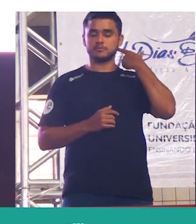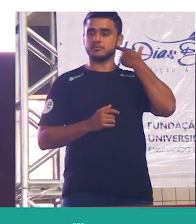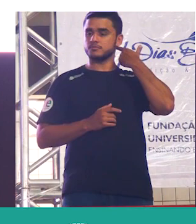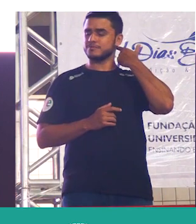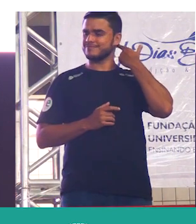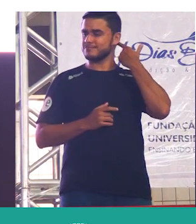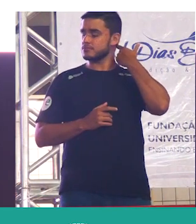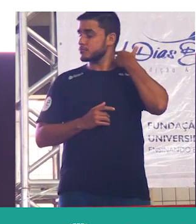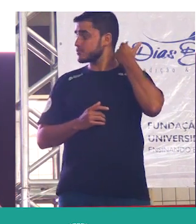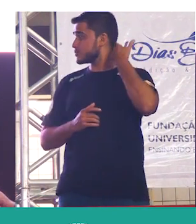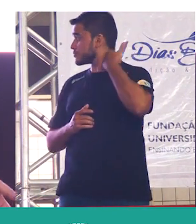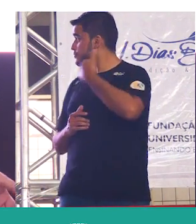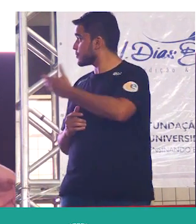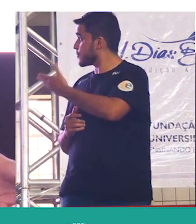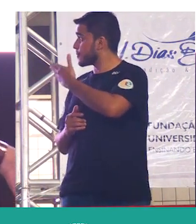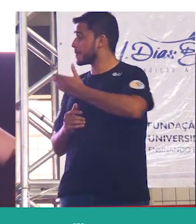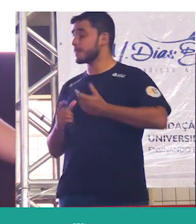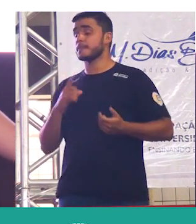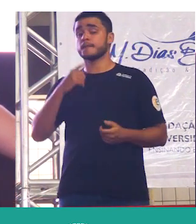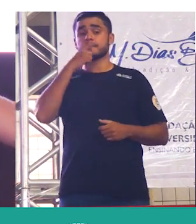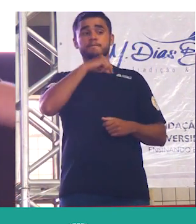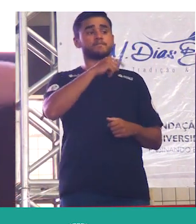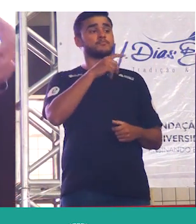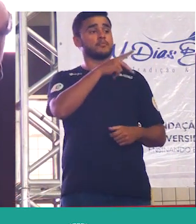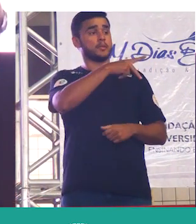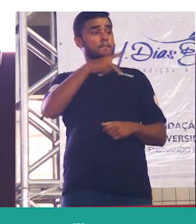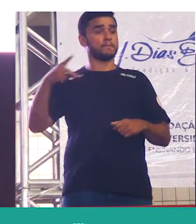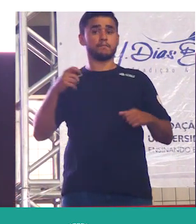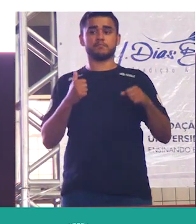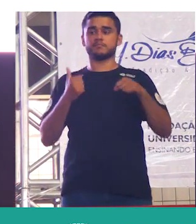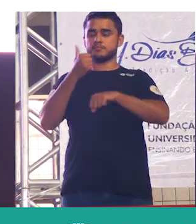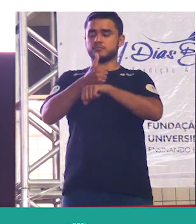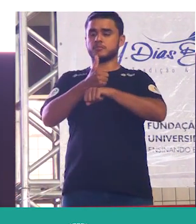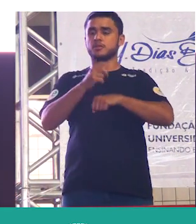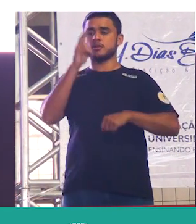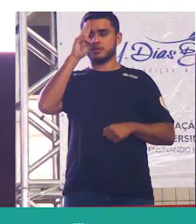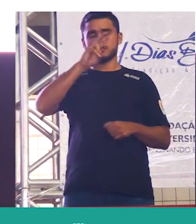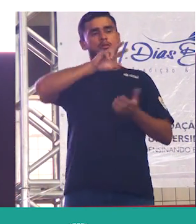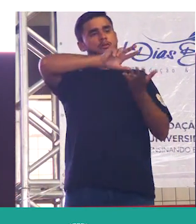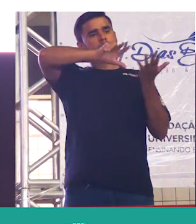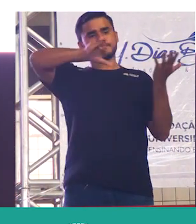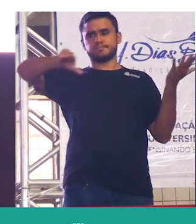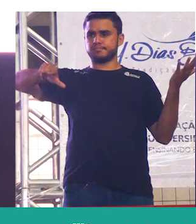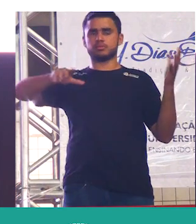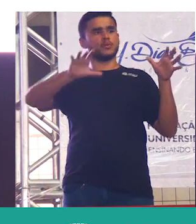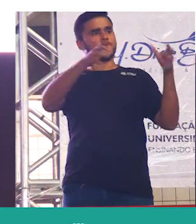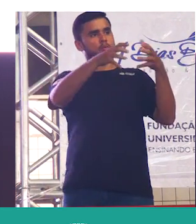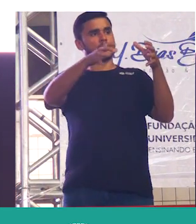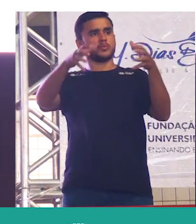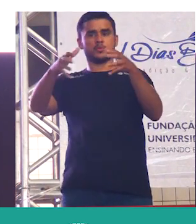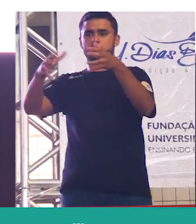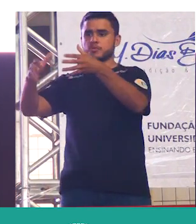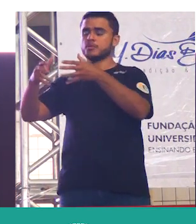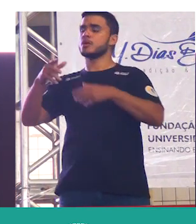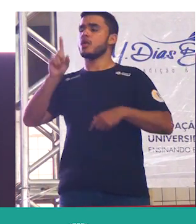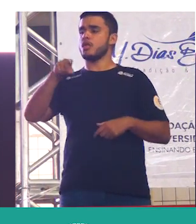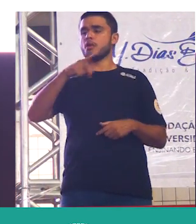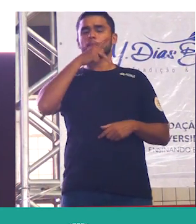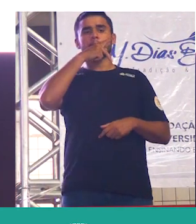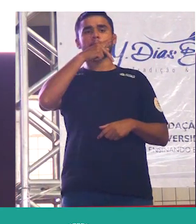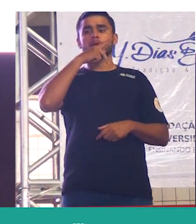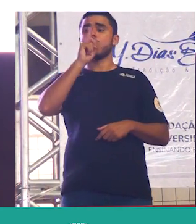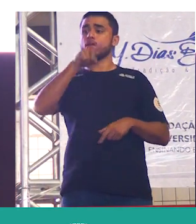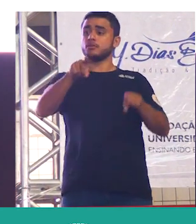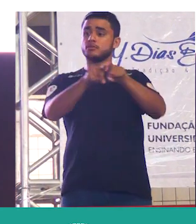Figueiredo, no qual houve a volta do pluripartidarismo e também a aprovação